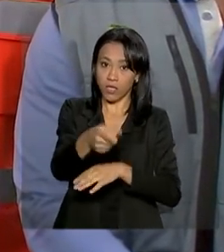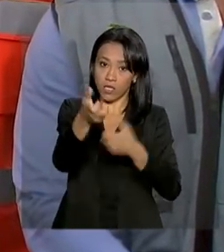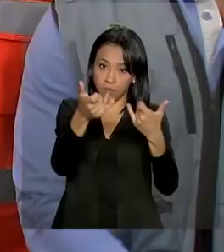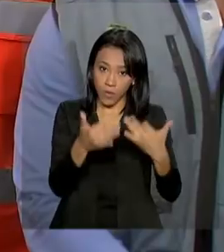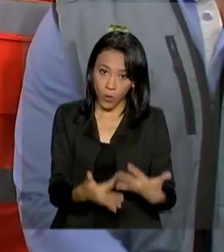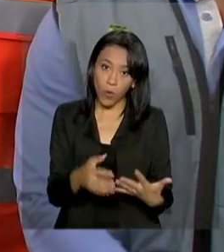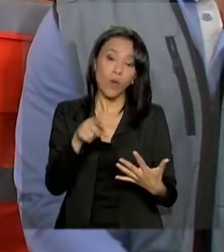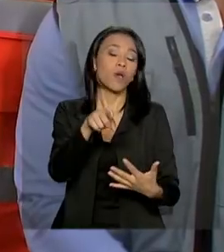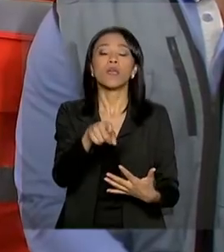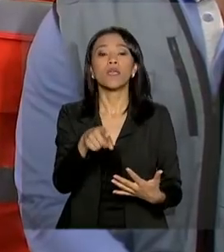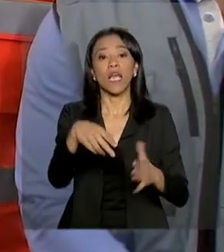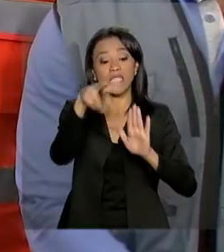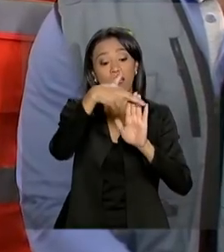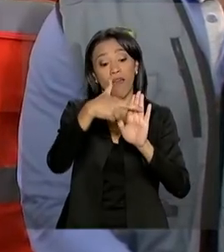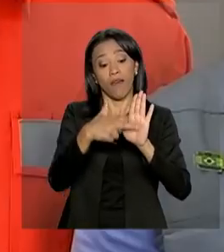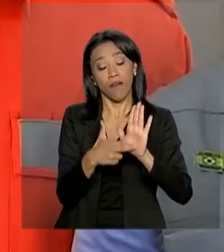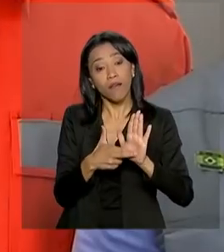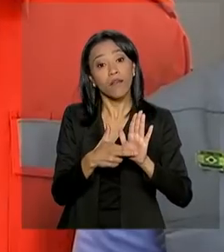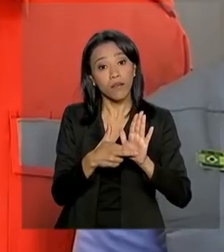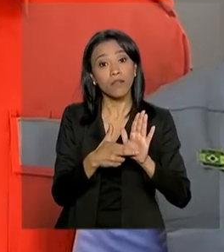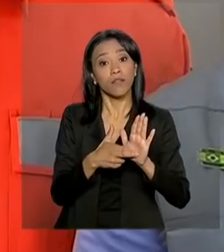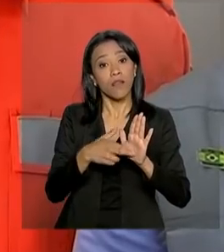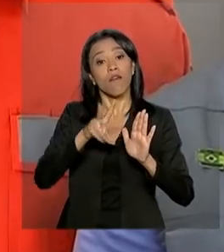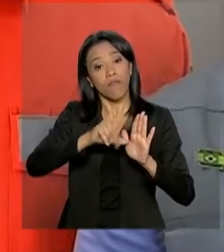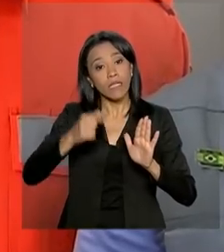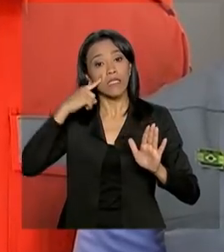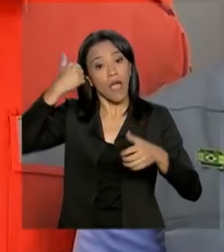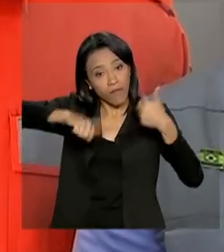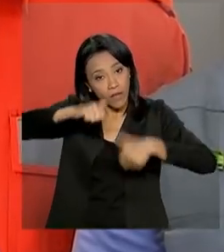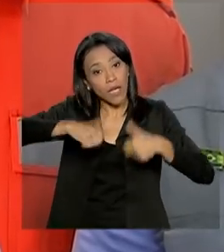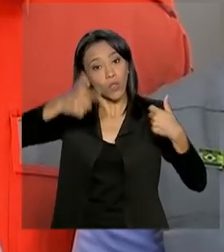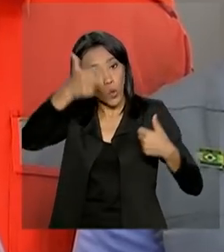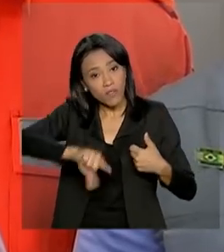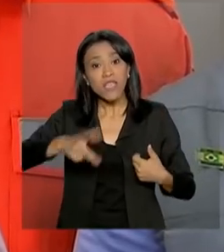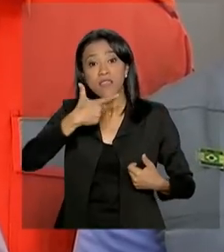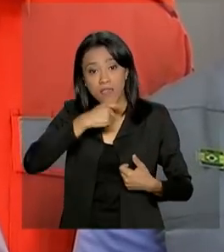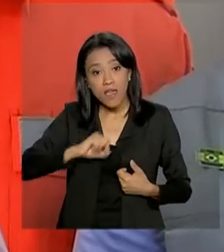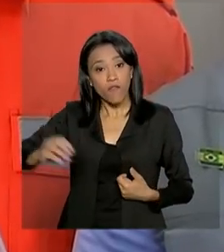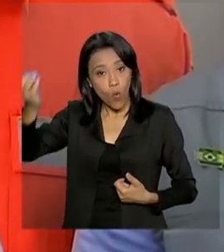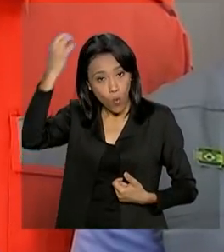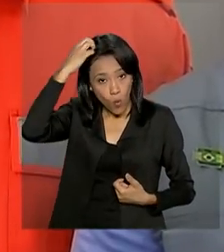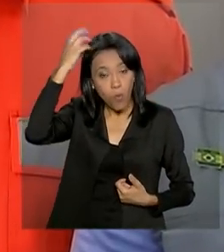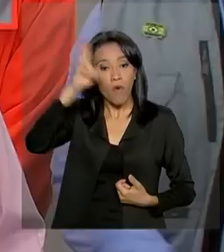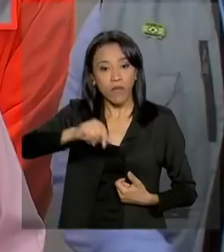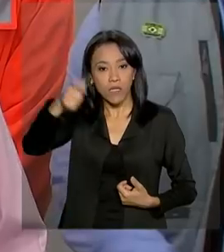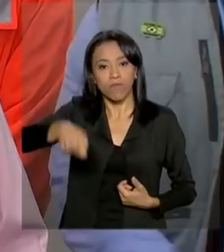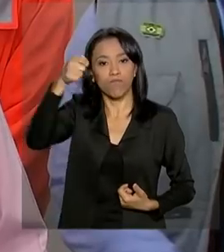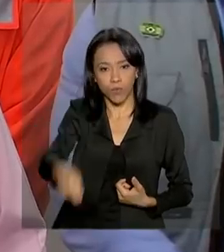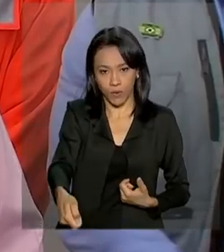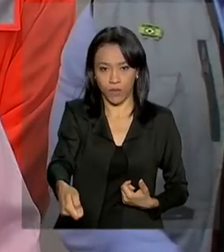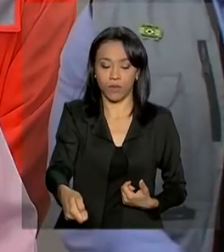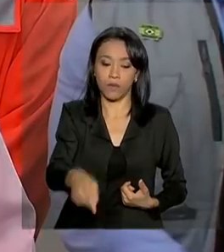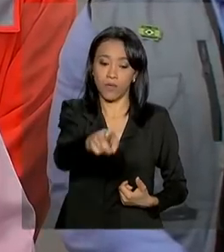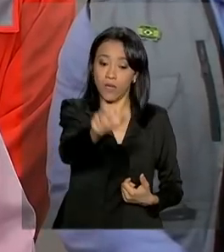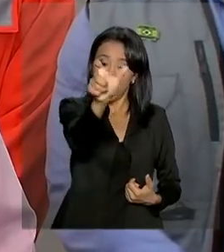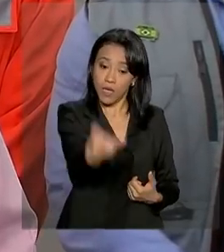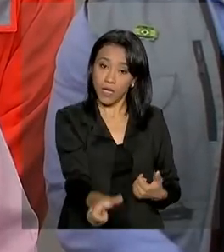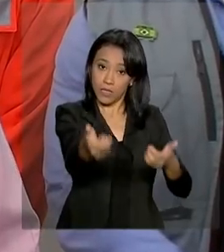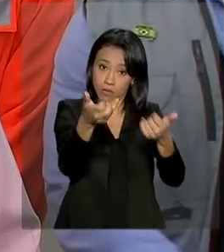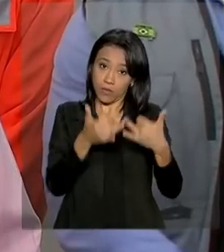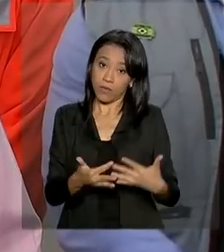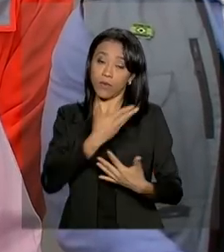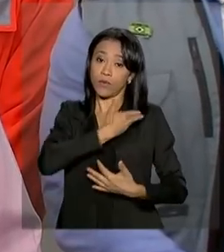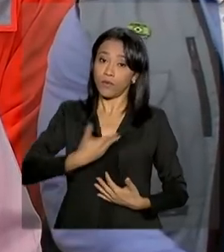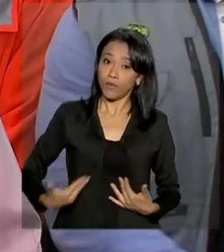barragens no estado devem ser revistos e destacou que os responsáveis serão punidos exemplarmente. Zema explicou ainda que o